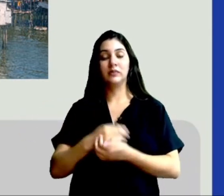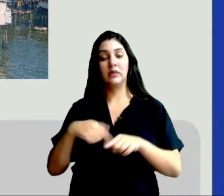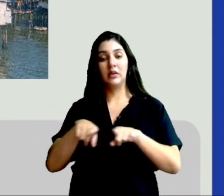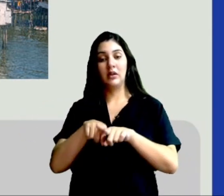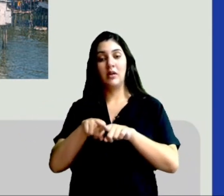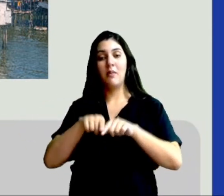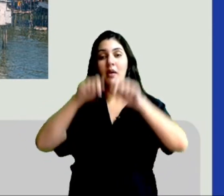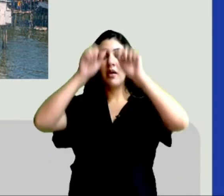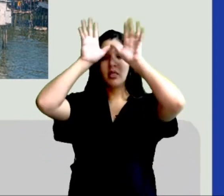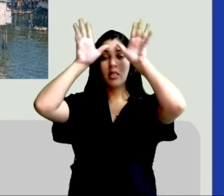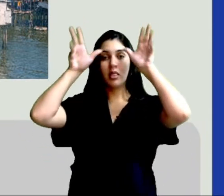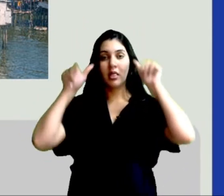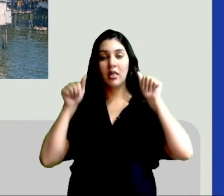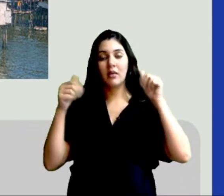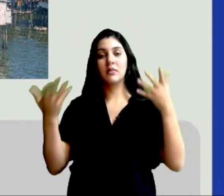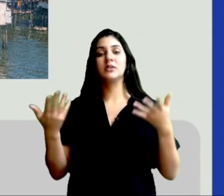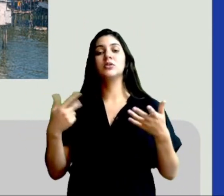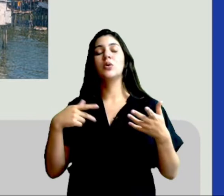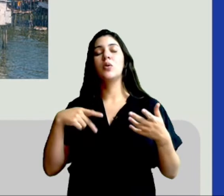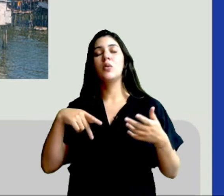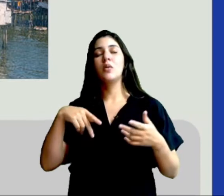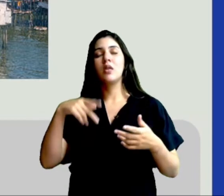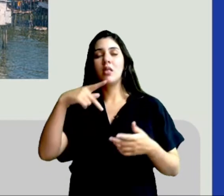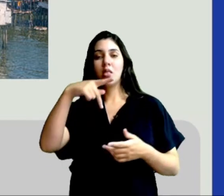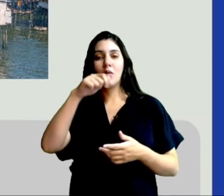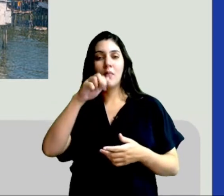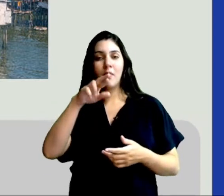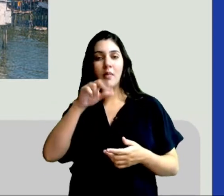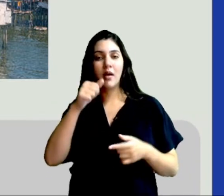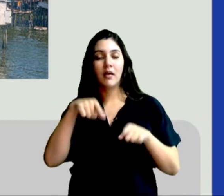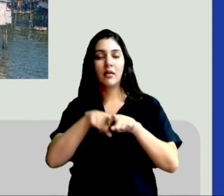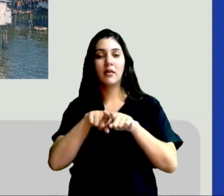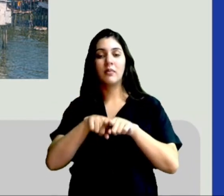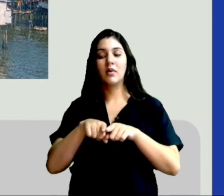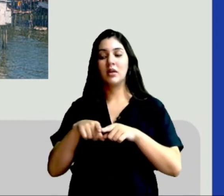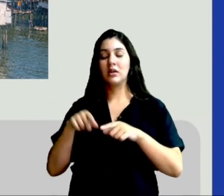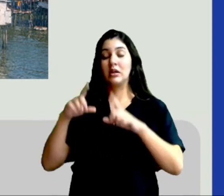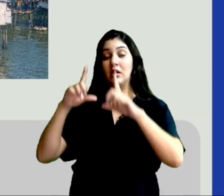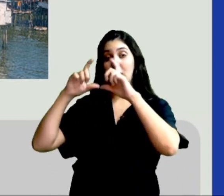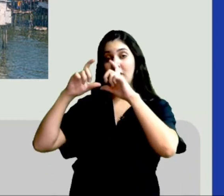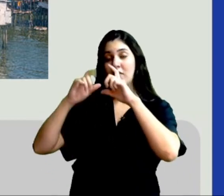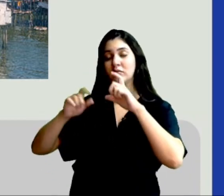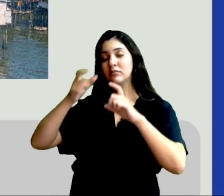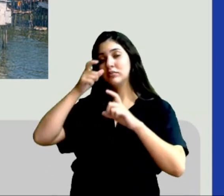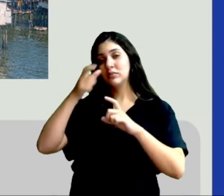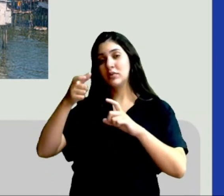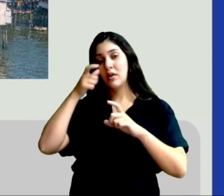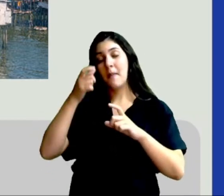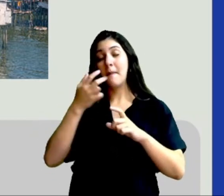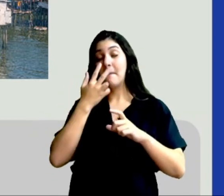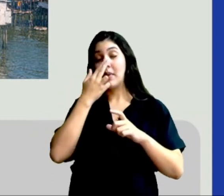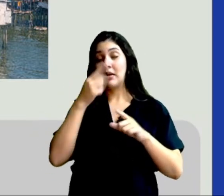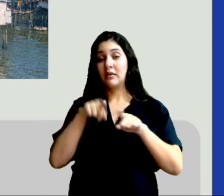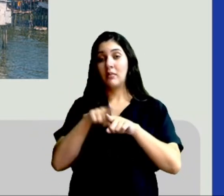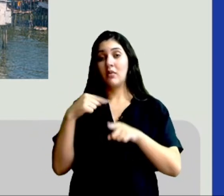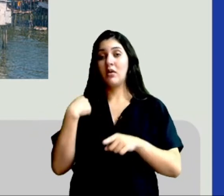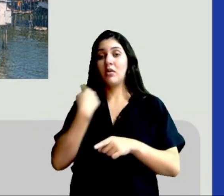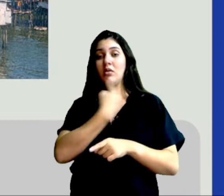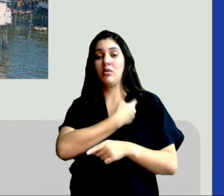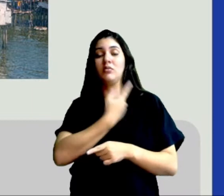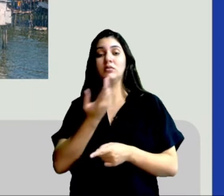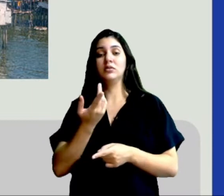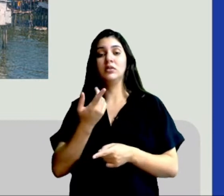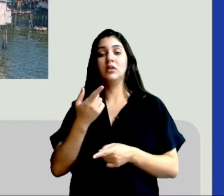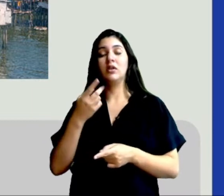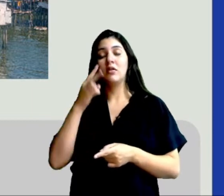também na Amazônia, né? No Pará. Então, essa é uma foto bem interessante, né? Essa paisagem parece até com a nossa aqui, que a gente